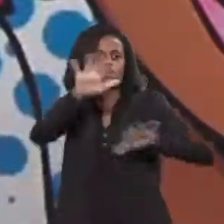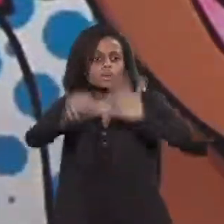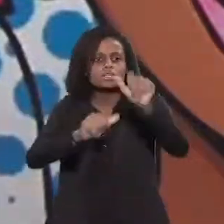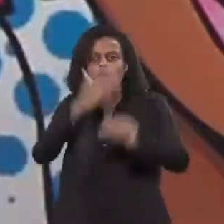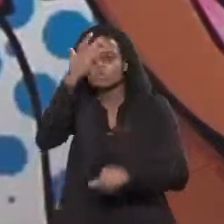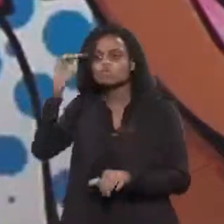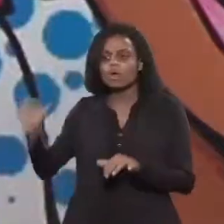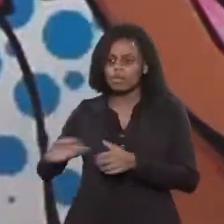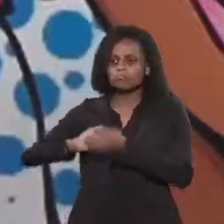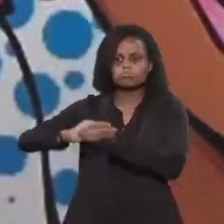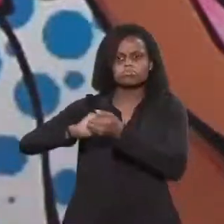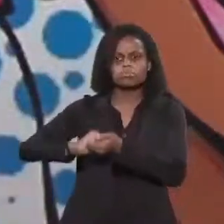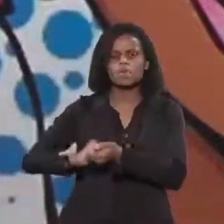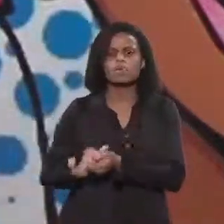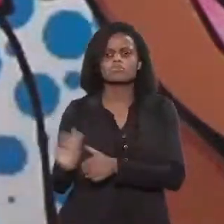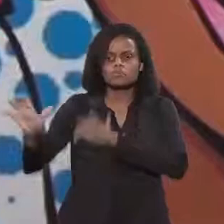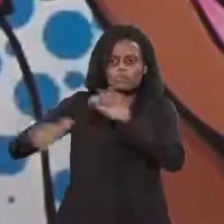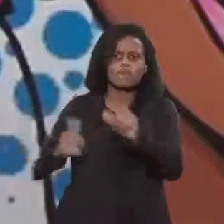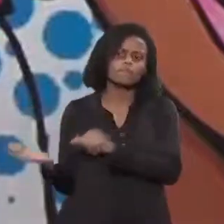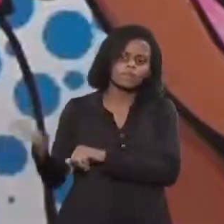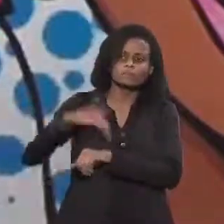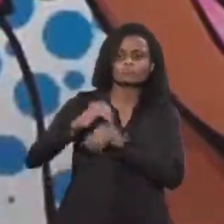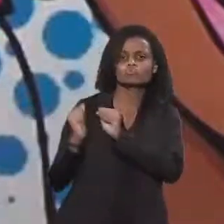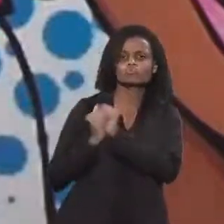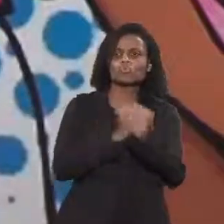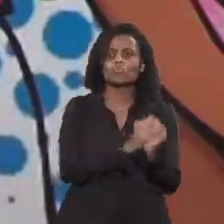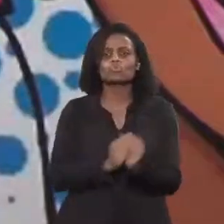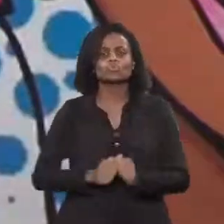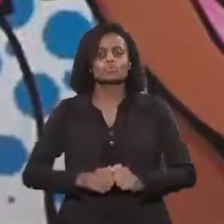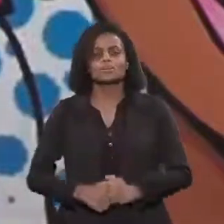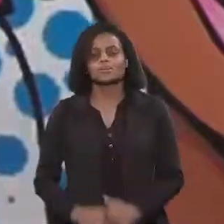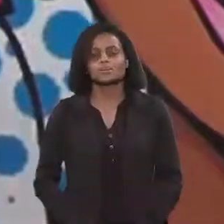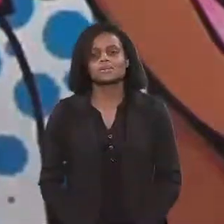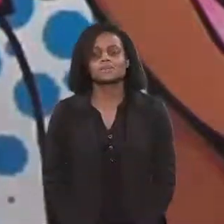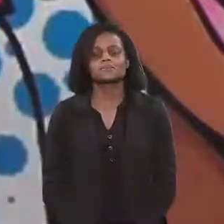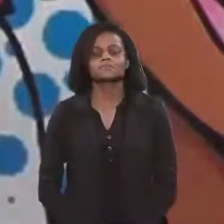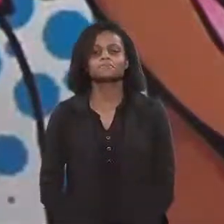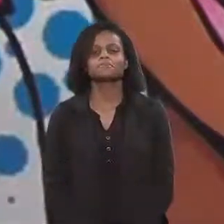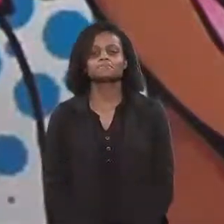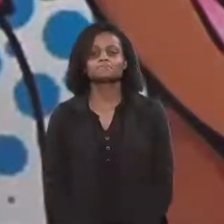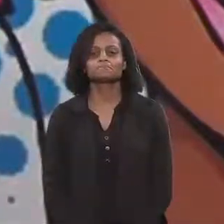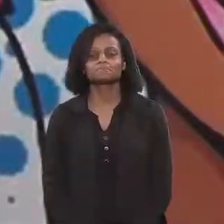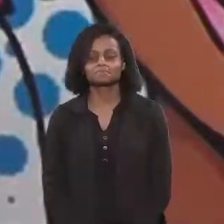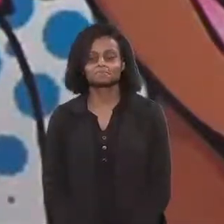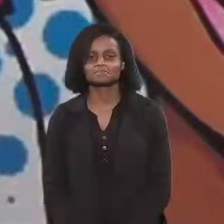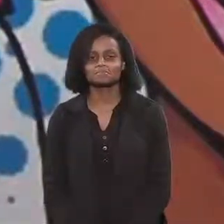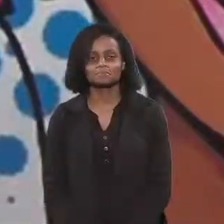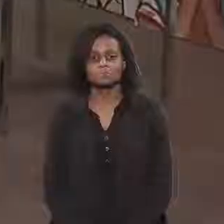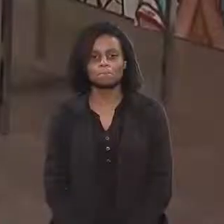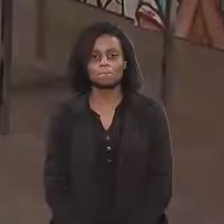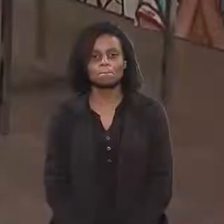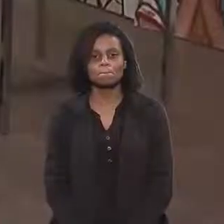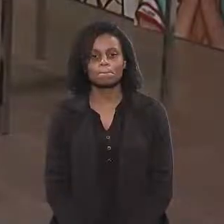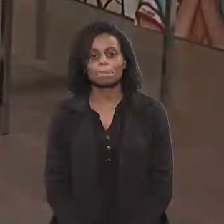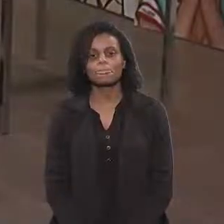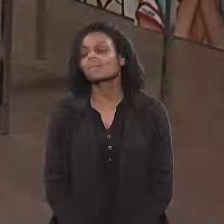isso também, chamar quem tá do lado, dar a mão, sabe? Chamar, não, vem aqui pra juntinho da gente pra fazer. Isso,